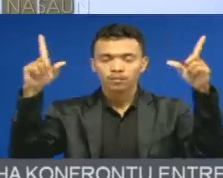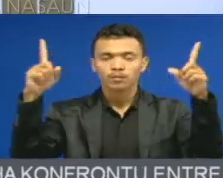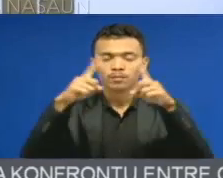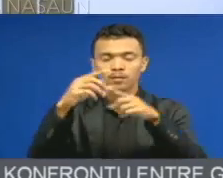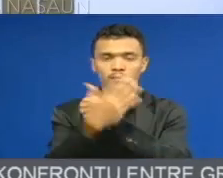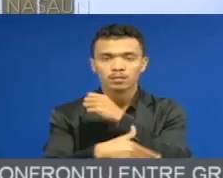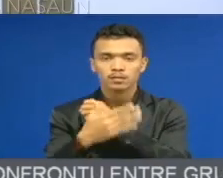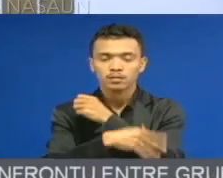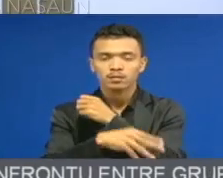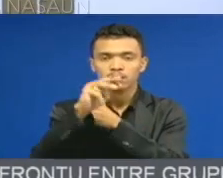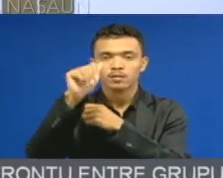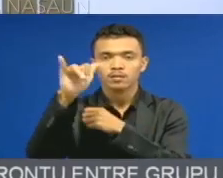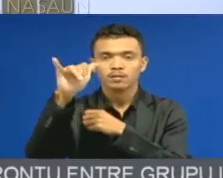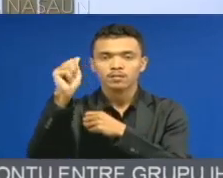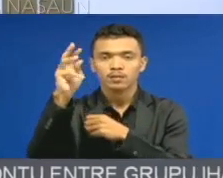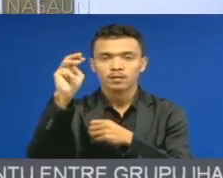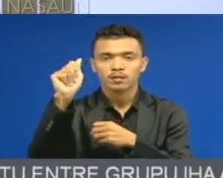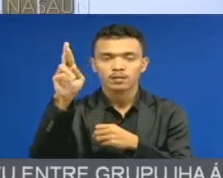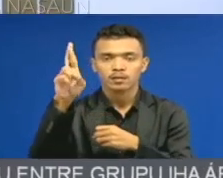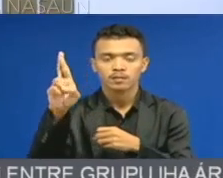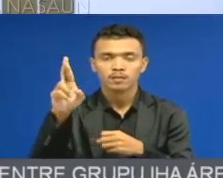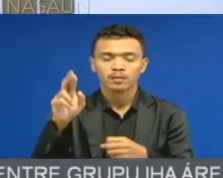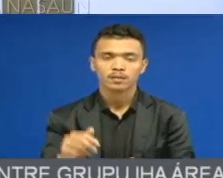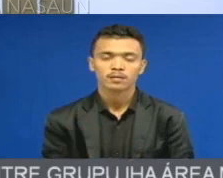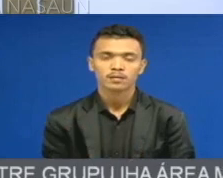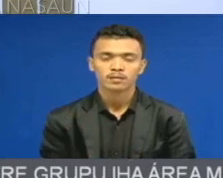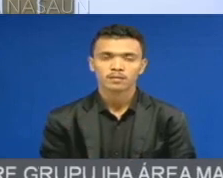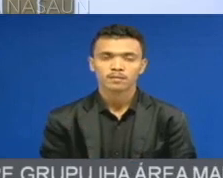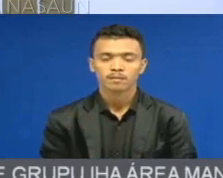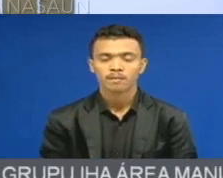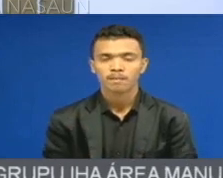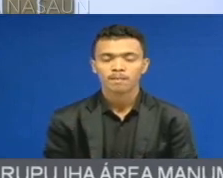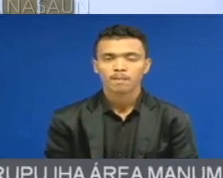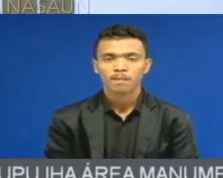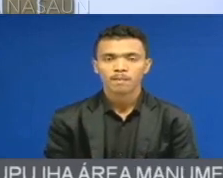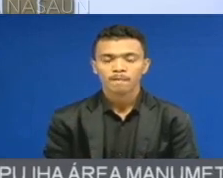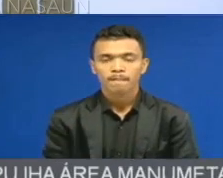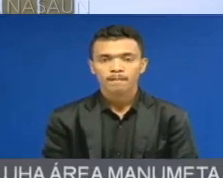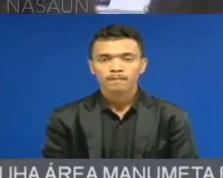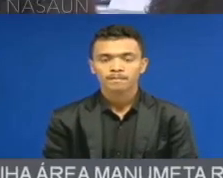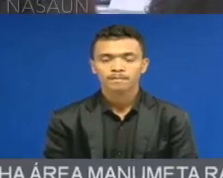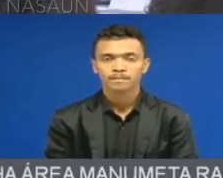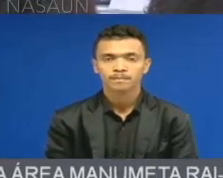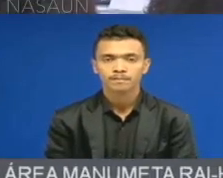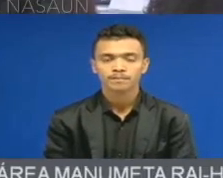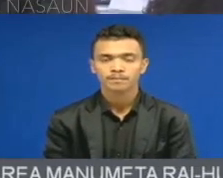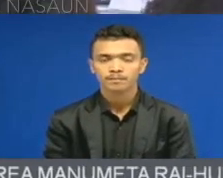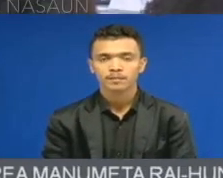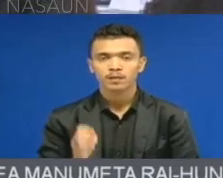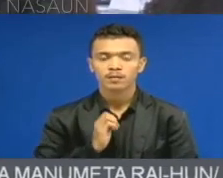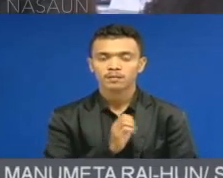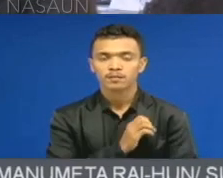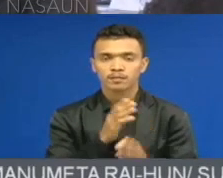direitos humanos and then more actions for changes and democracy and human rights in the country of my country. Diplomacy